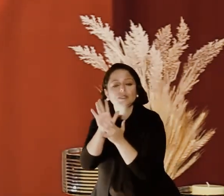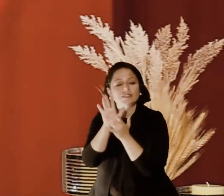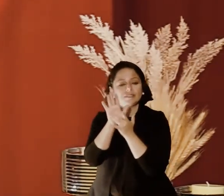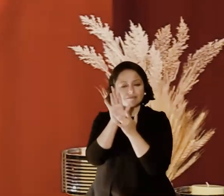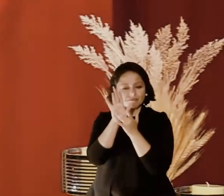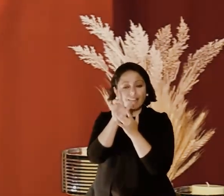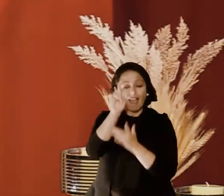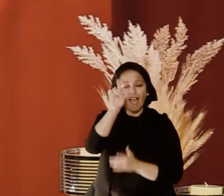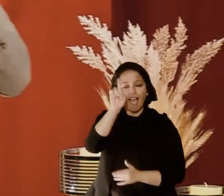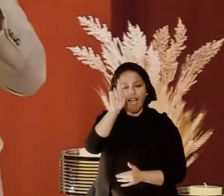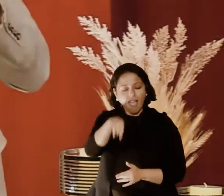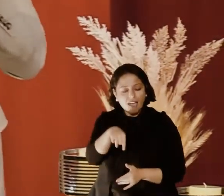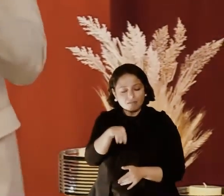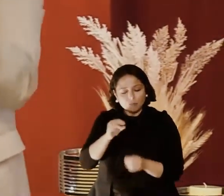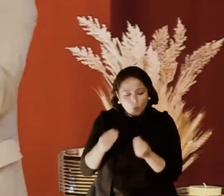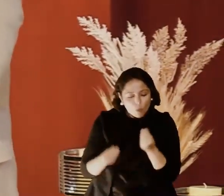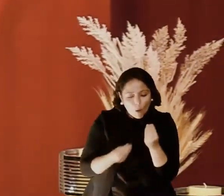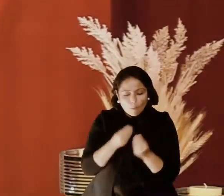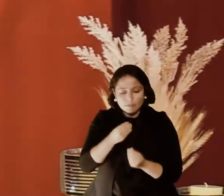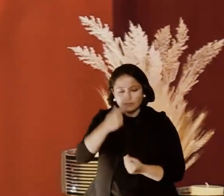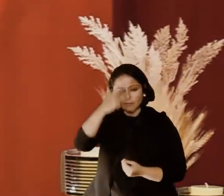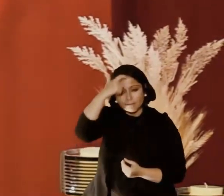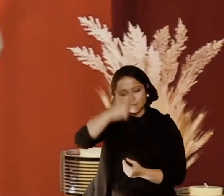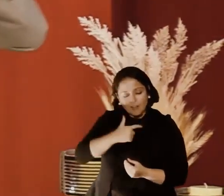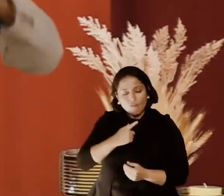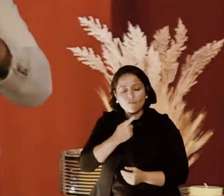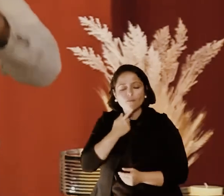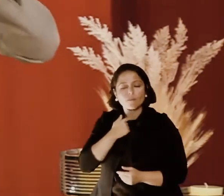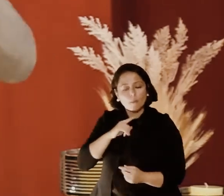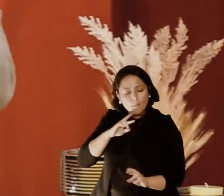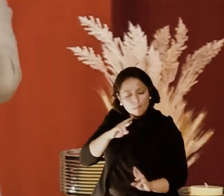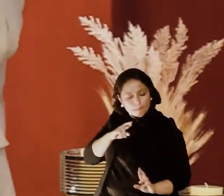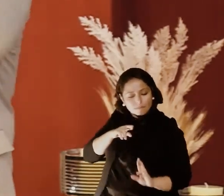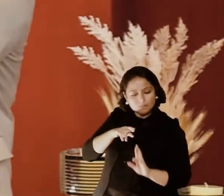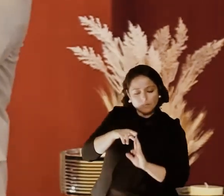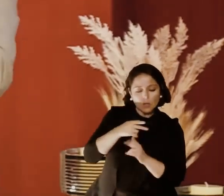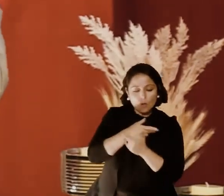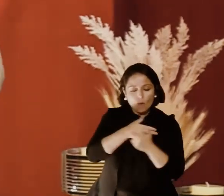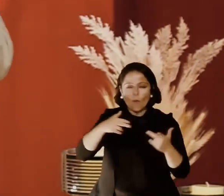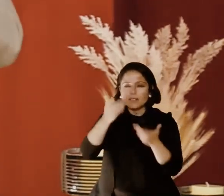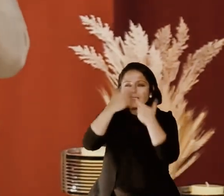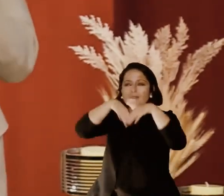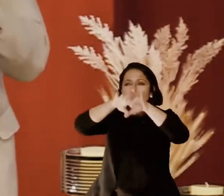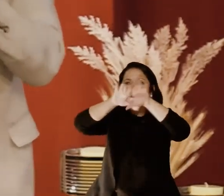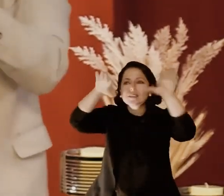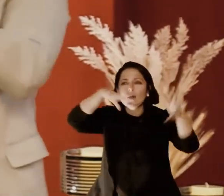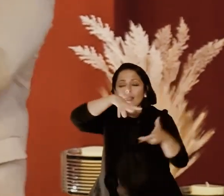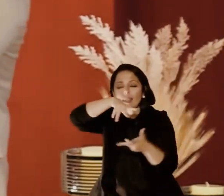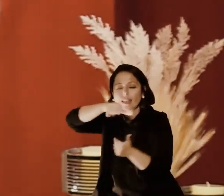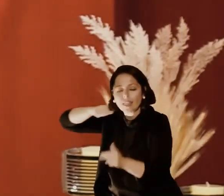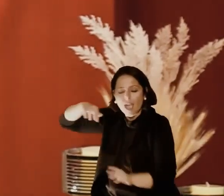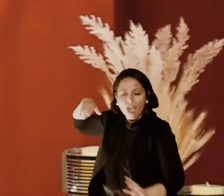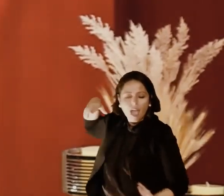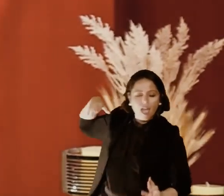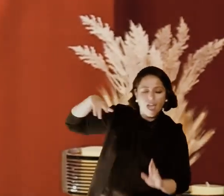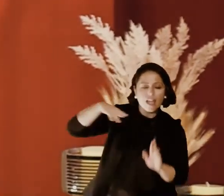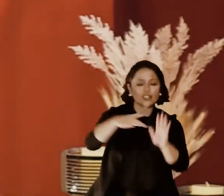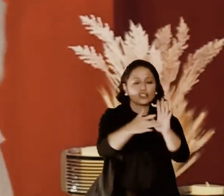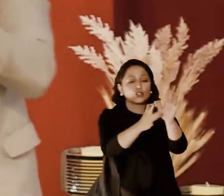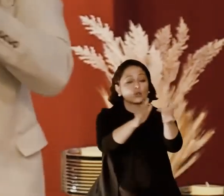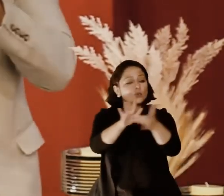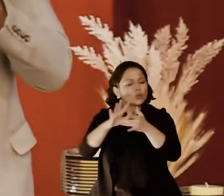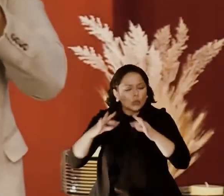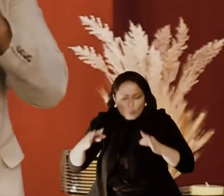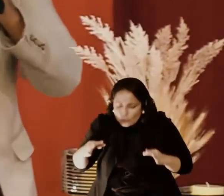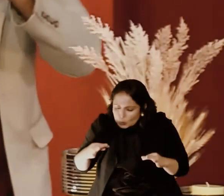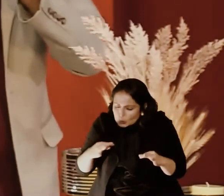mistério é de fazer convergir, apontar todas as coisas no céu e na terra para Cristo. É tudo sobre